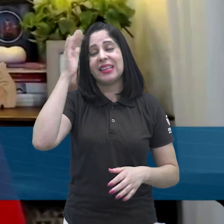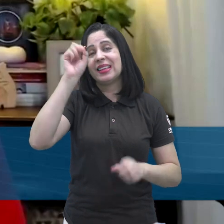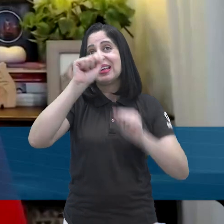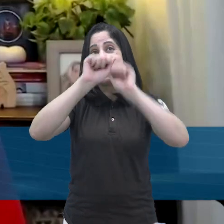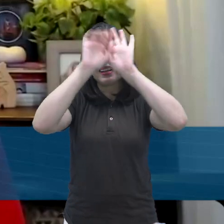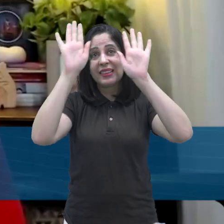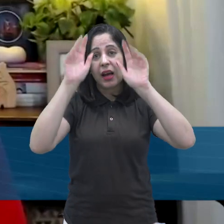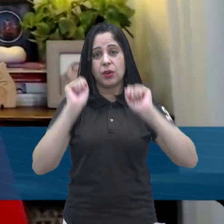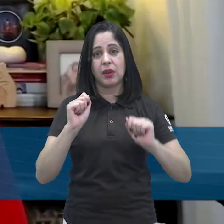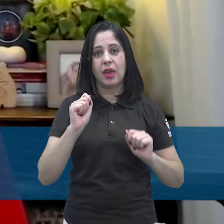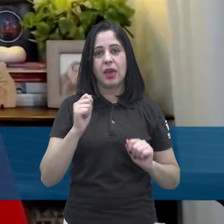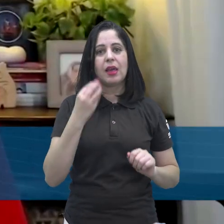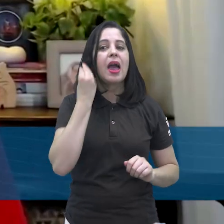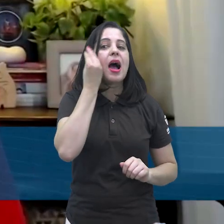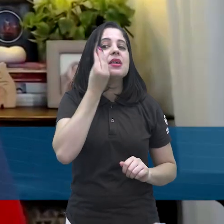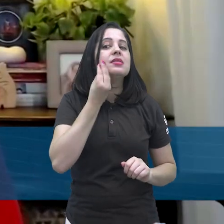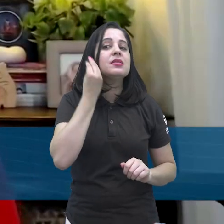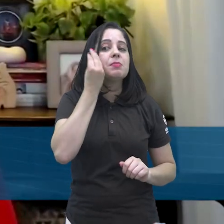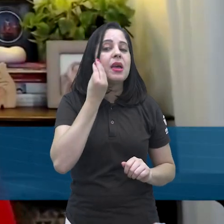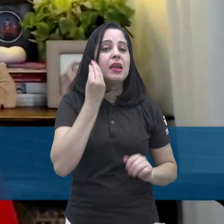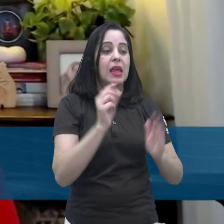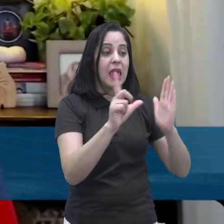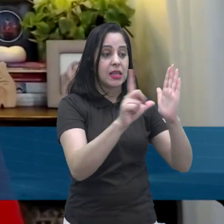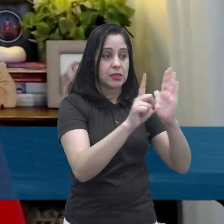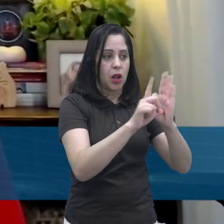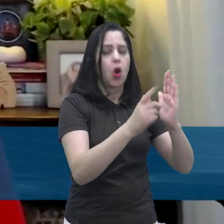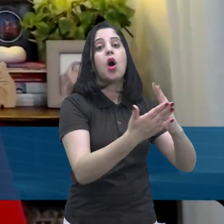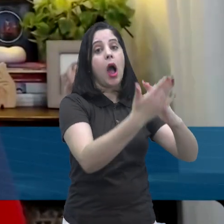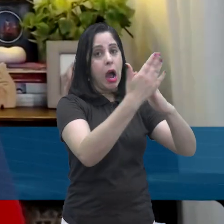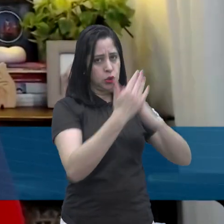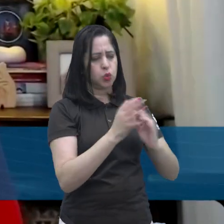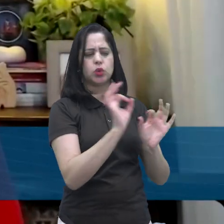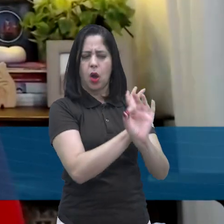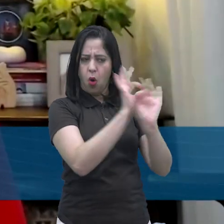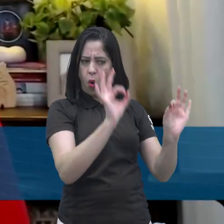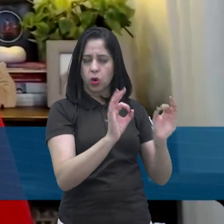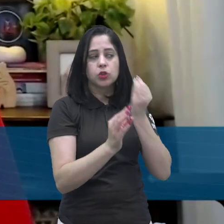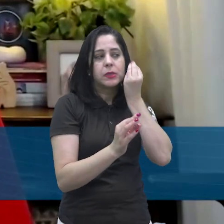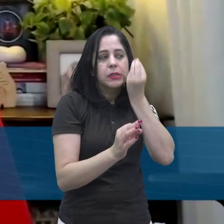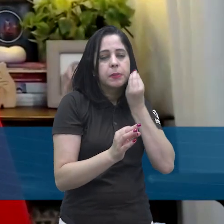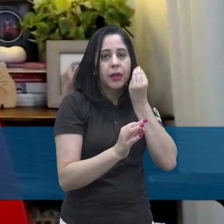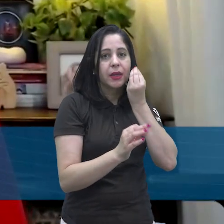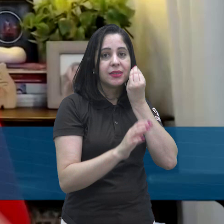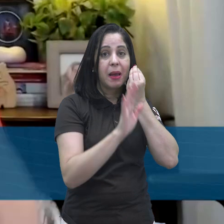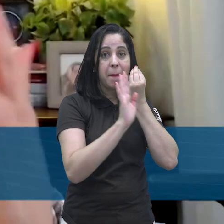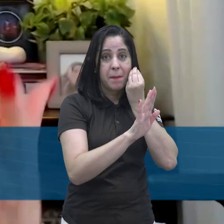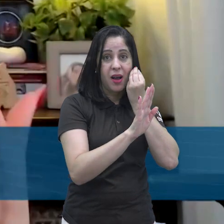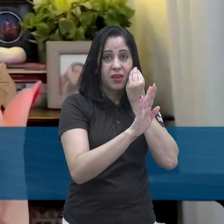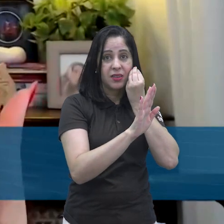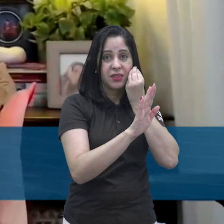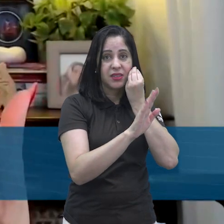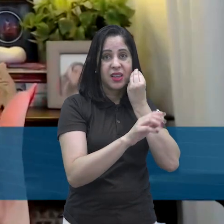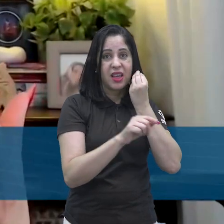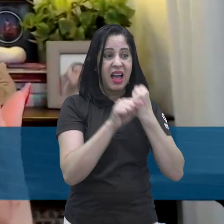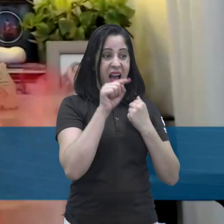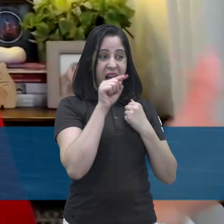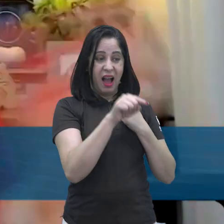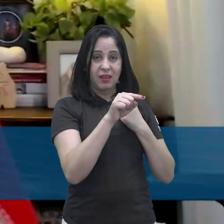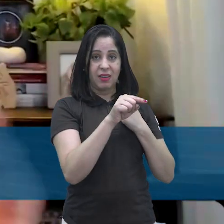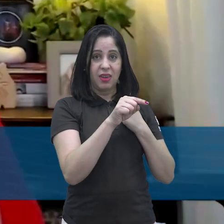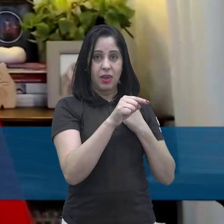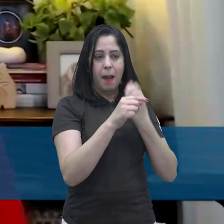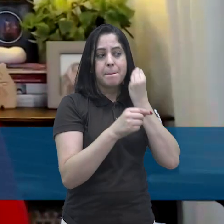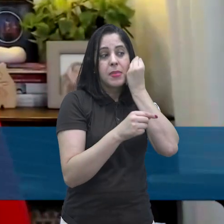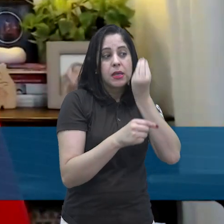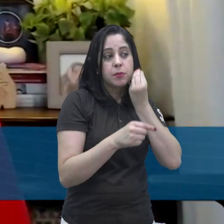na verdade, toda a minha bagagem do offline, é claro que ela me ajuda, é claro que ela serve, mas essa autoridade que eu tinha no offline, ela